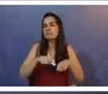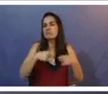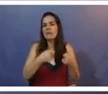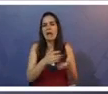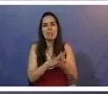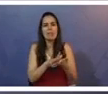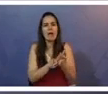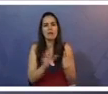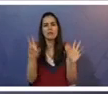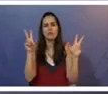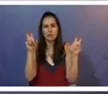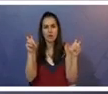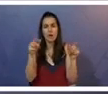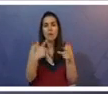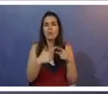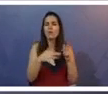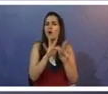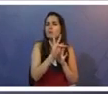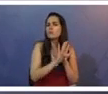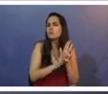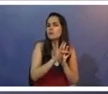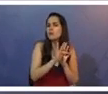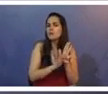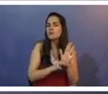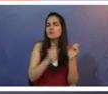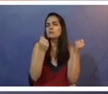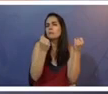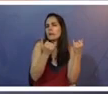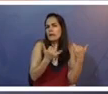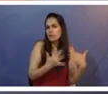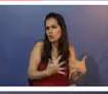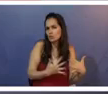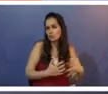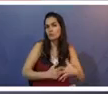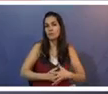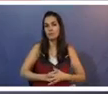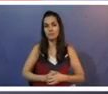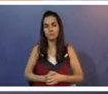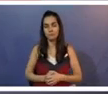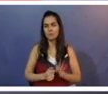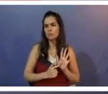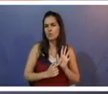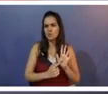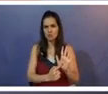por ser um texto, uma dissertação expositiva.